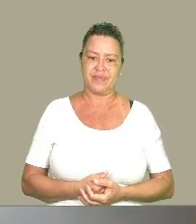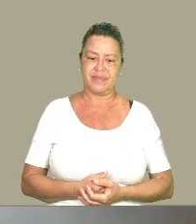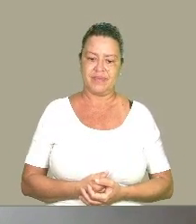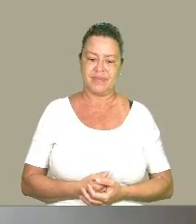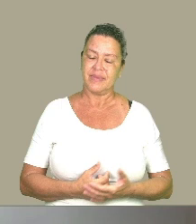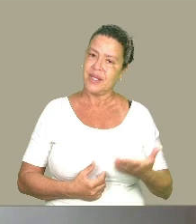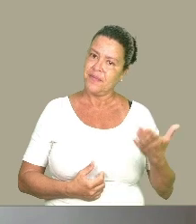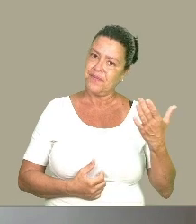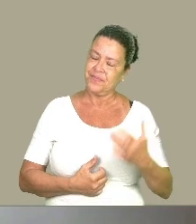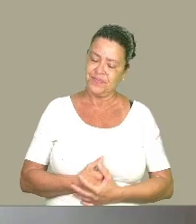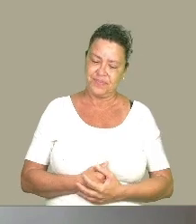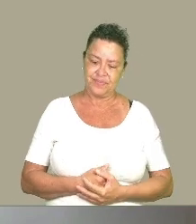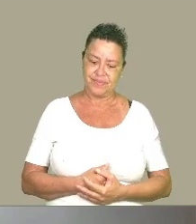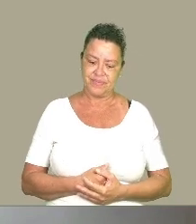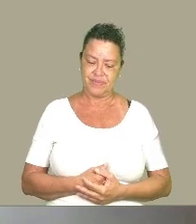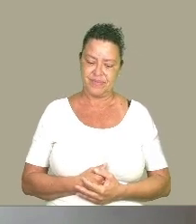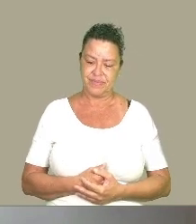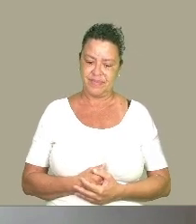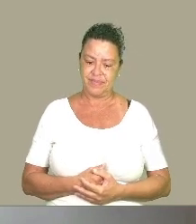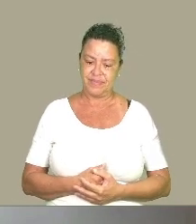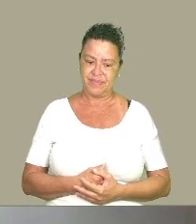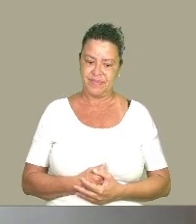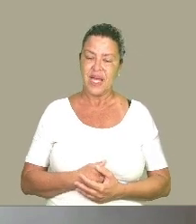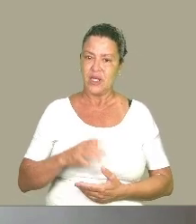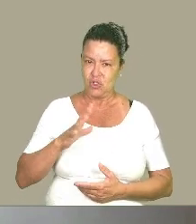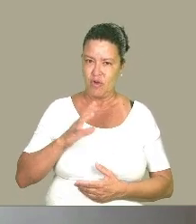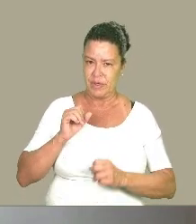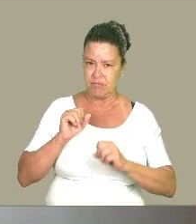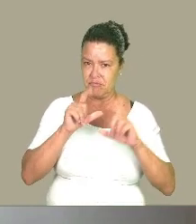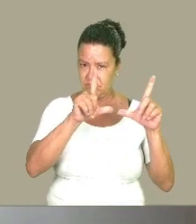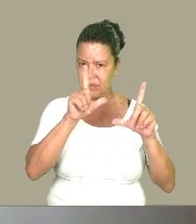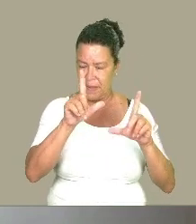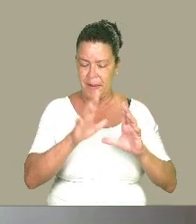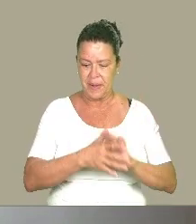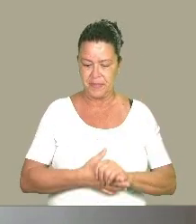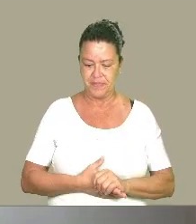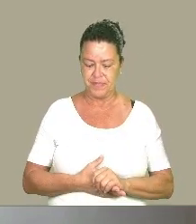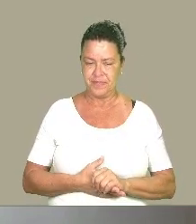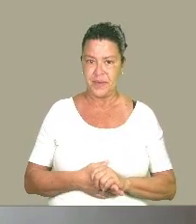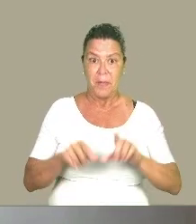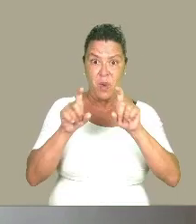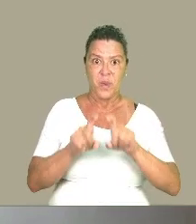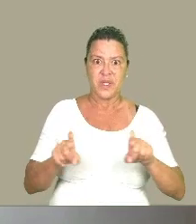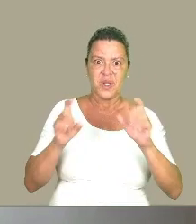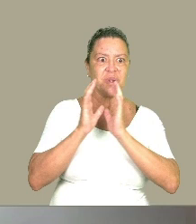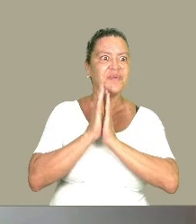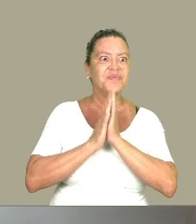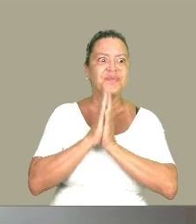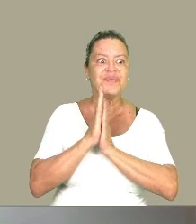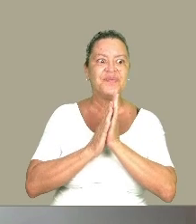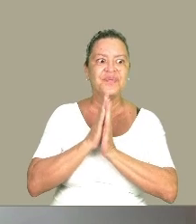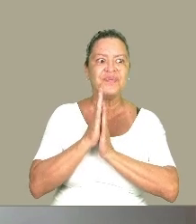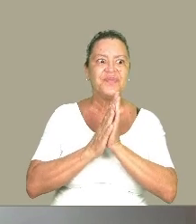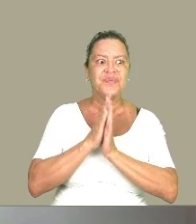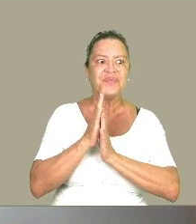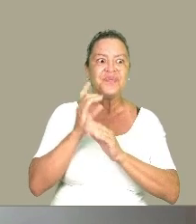Bom, meus queridos, deixa eu me ver se eu tenho mais um slide aqui, que o meu computador